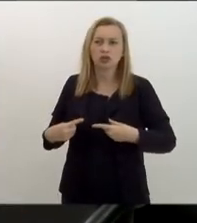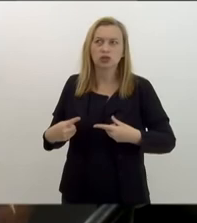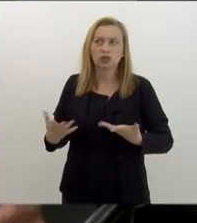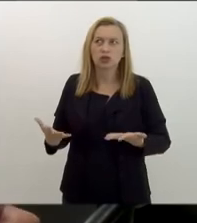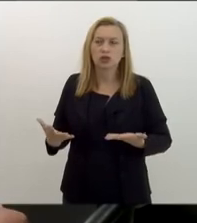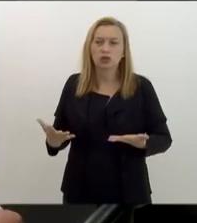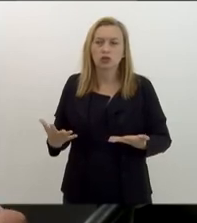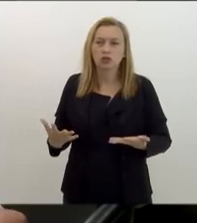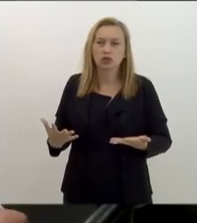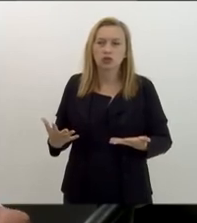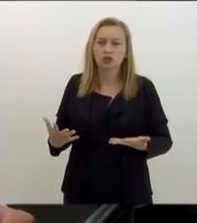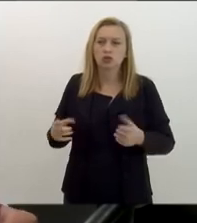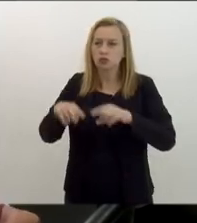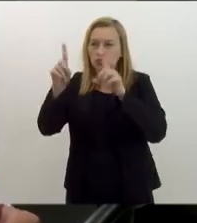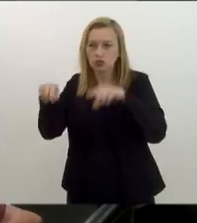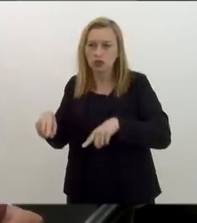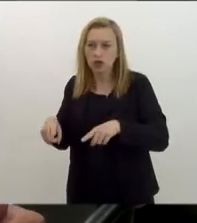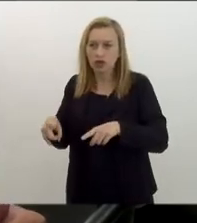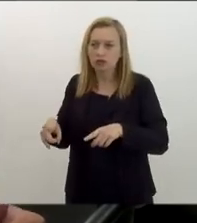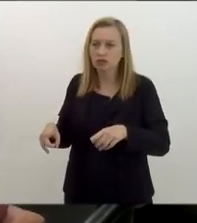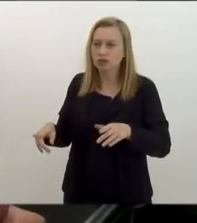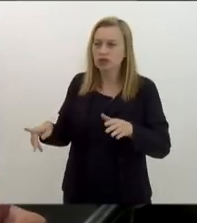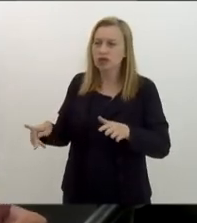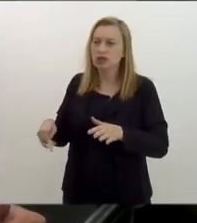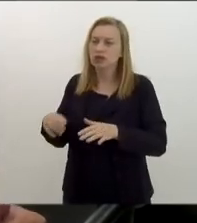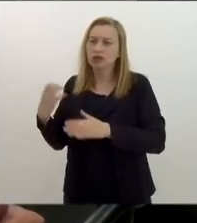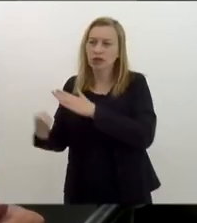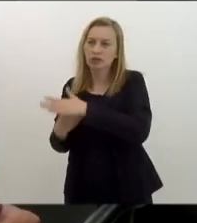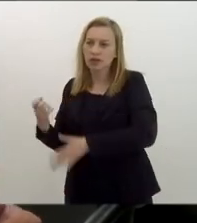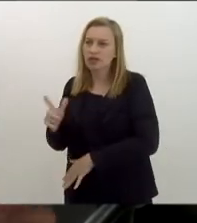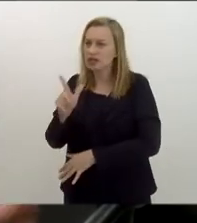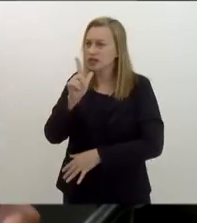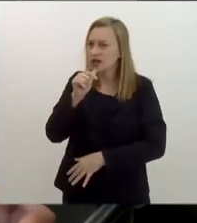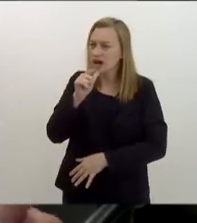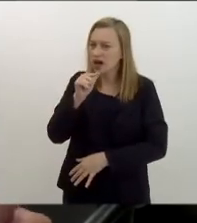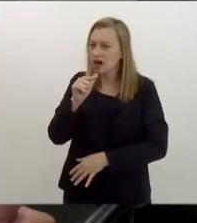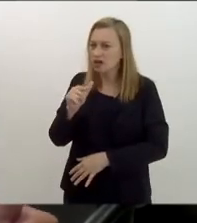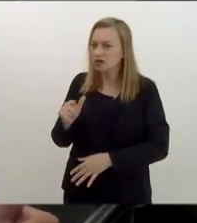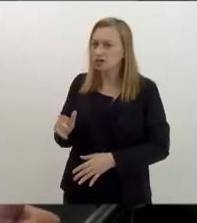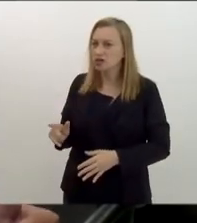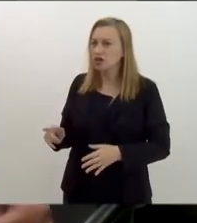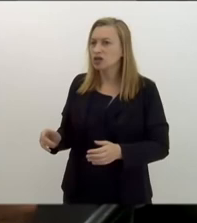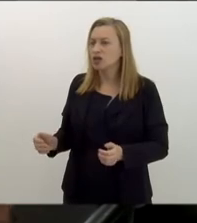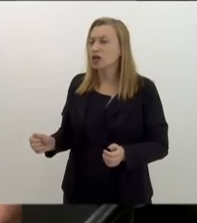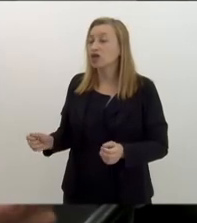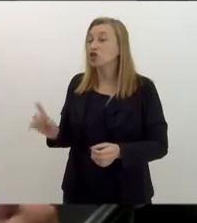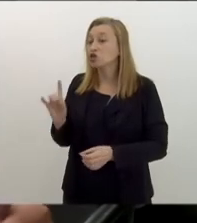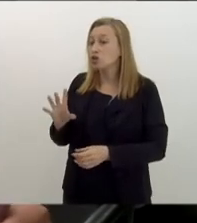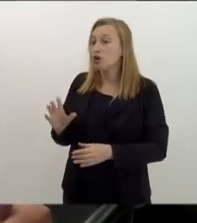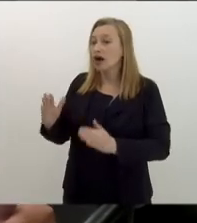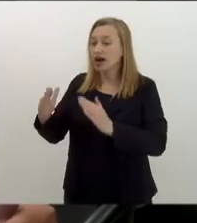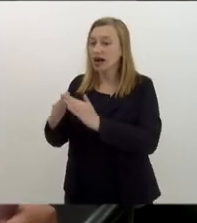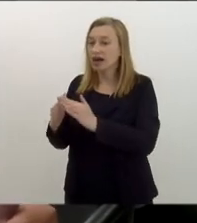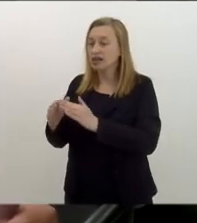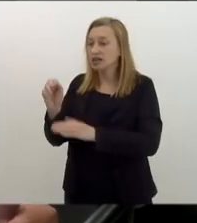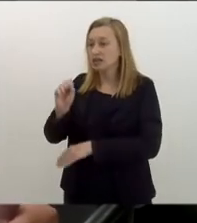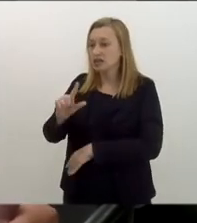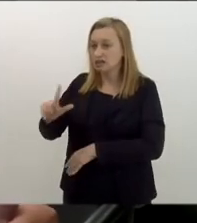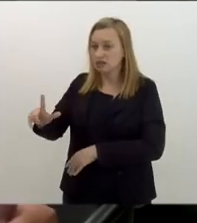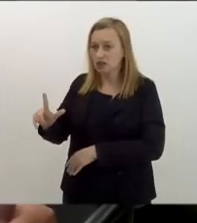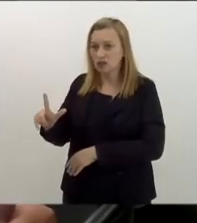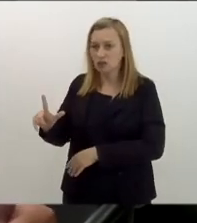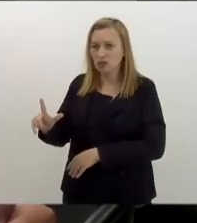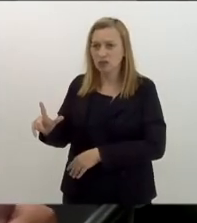os os funcionários da Cedae eles foram feitos com a Casa Civil que é a